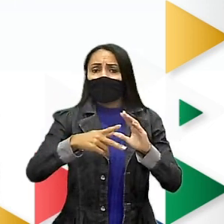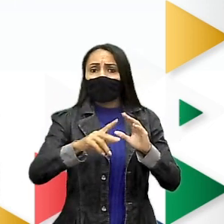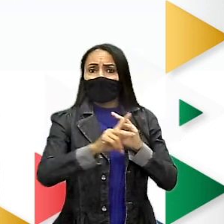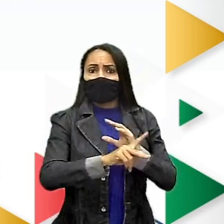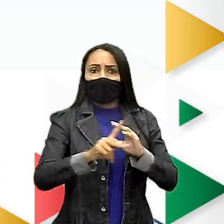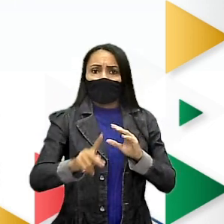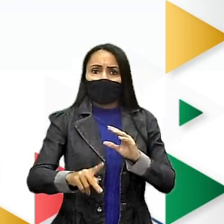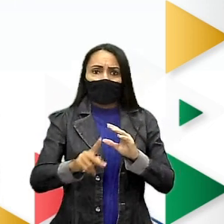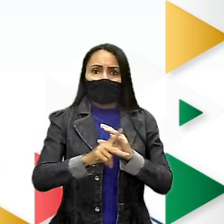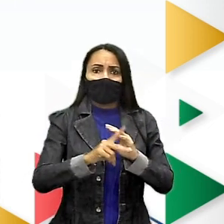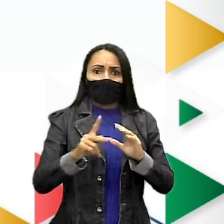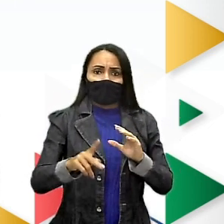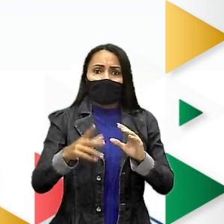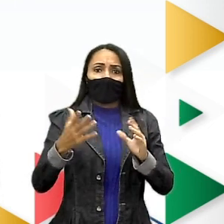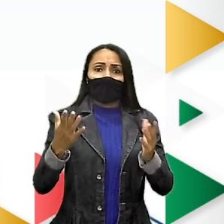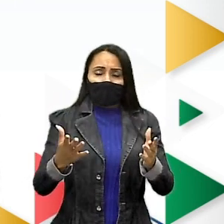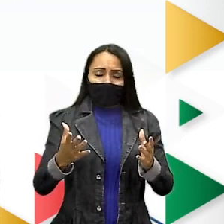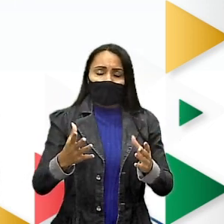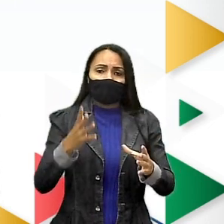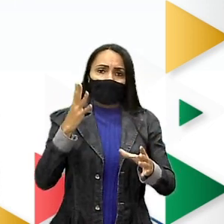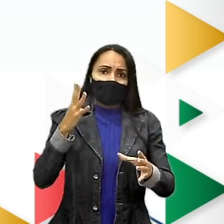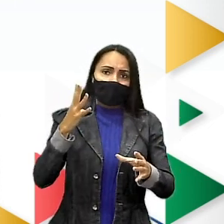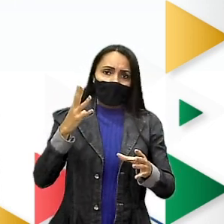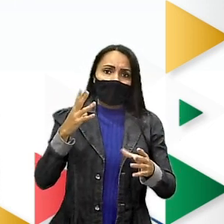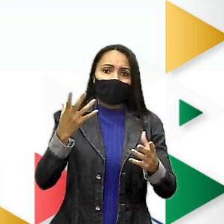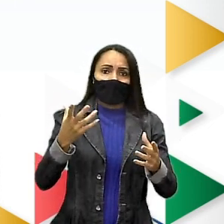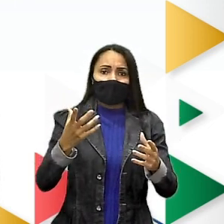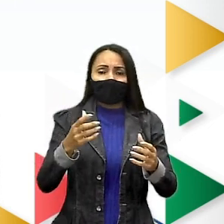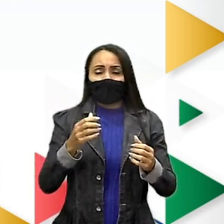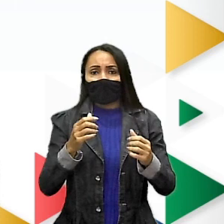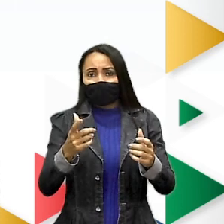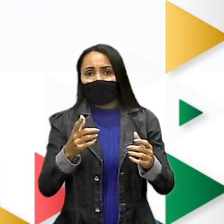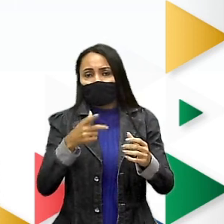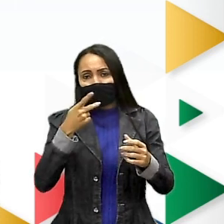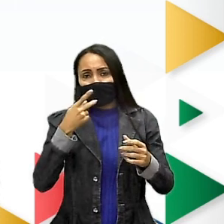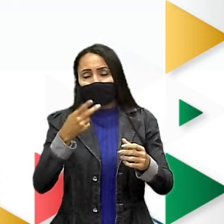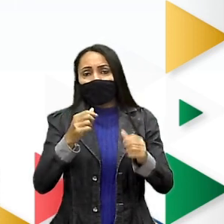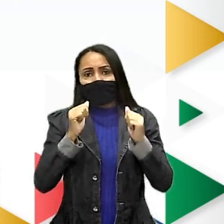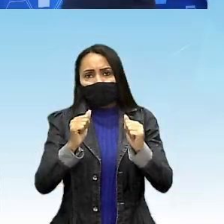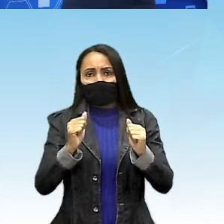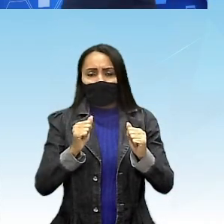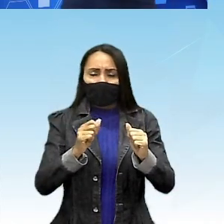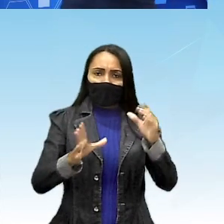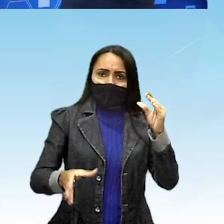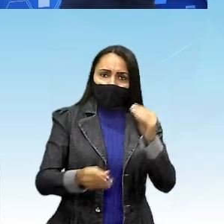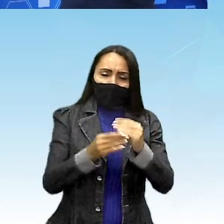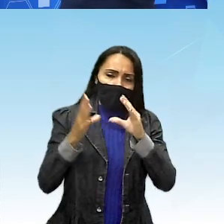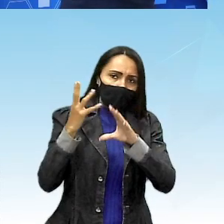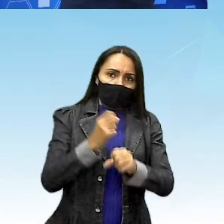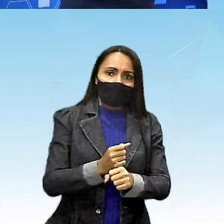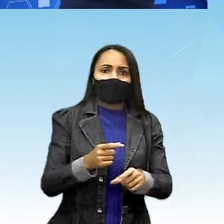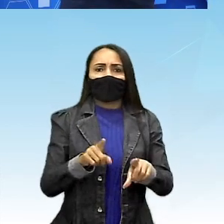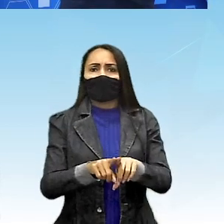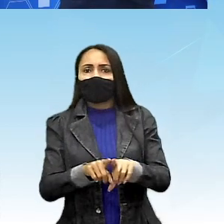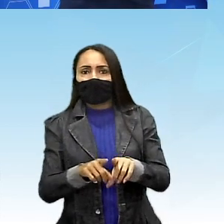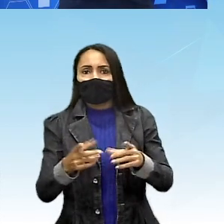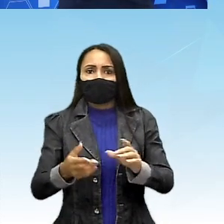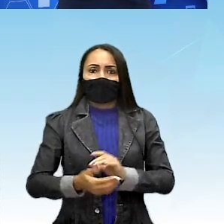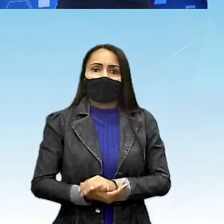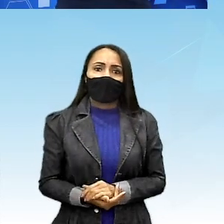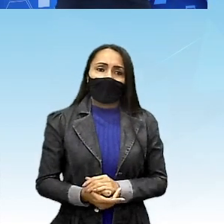te penalizar se você arredondar, mas que você deixe claro. Inclusive, pode até escrever, professor, eu